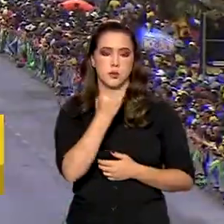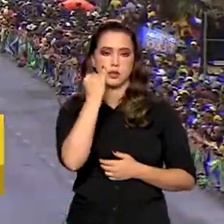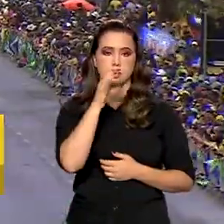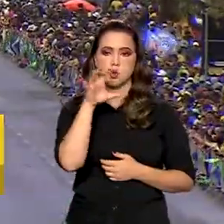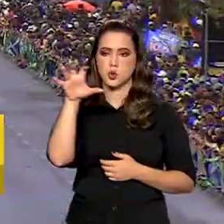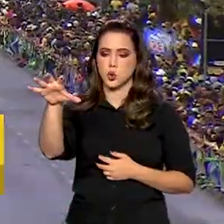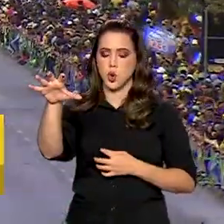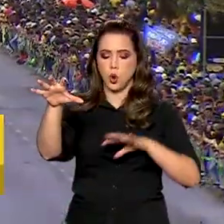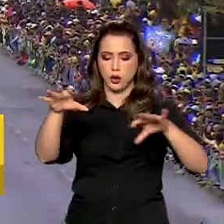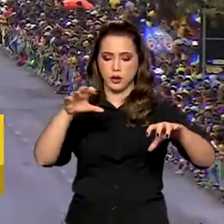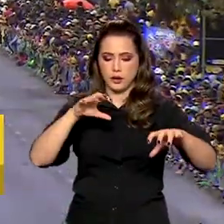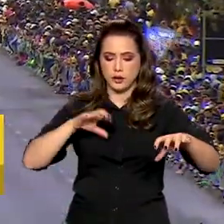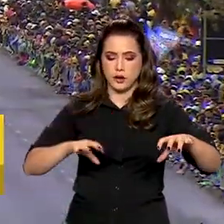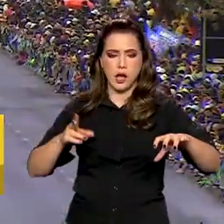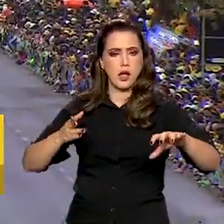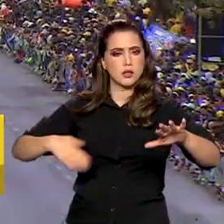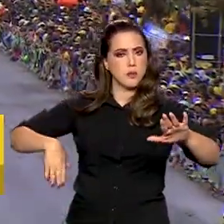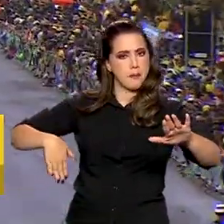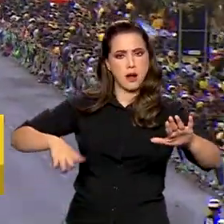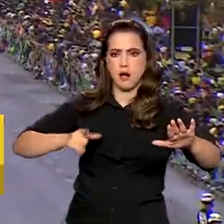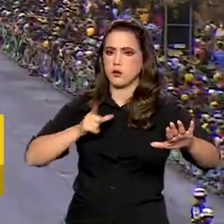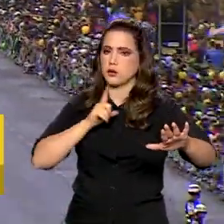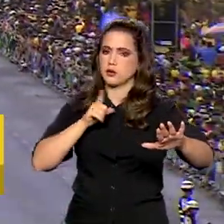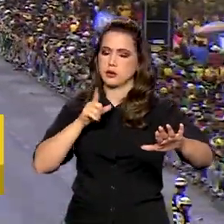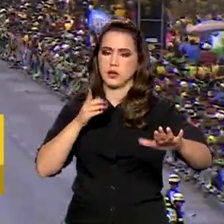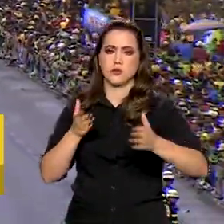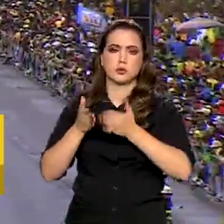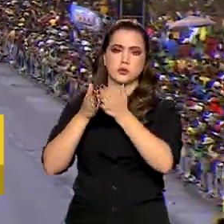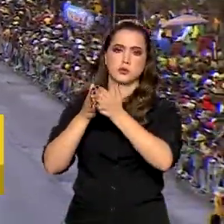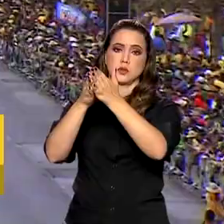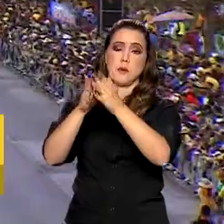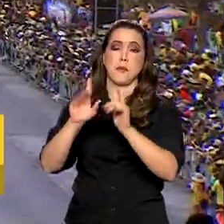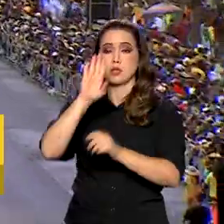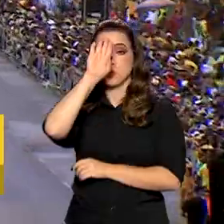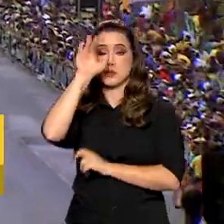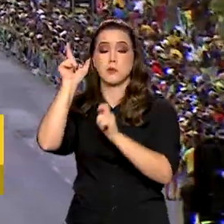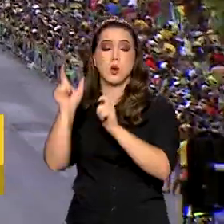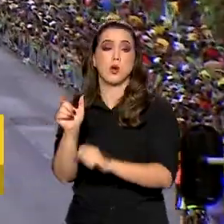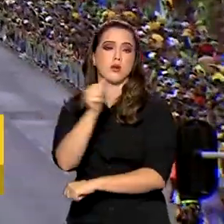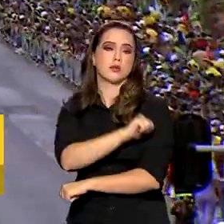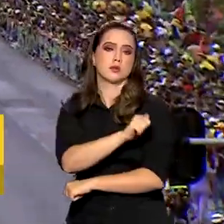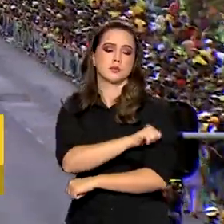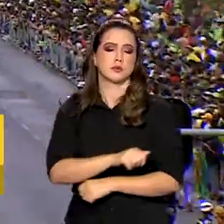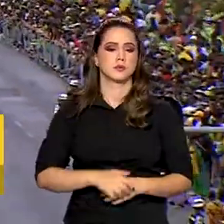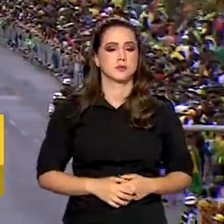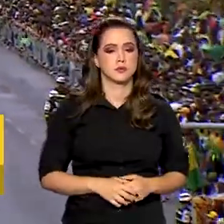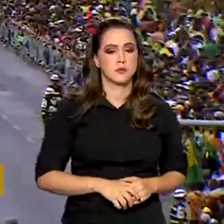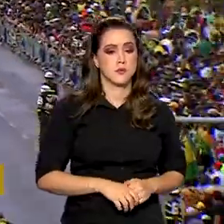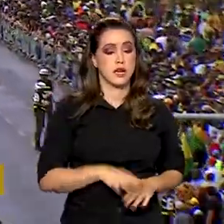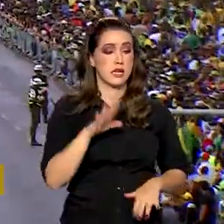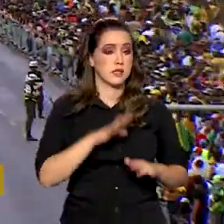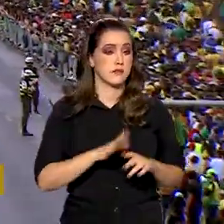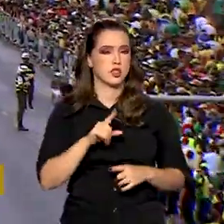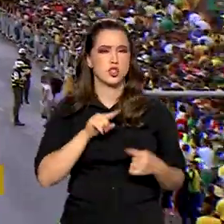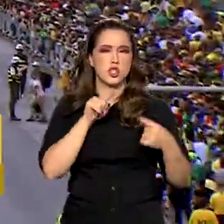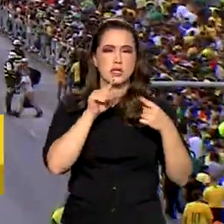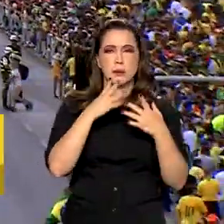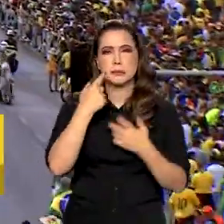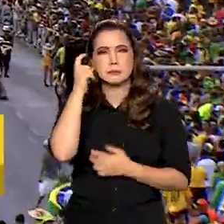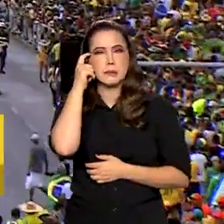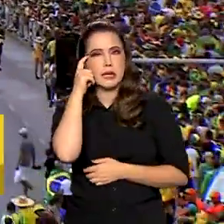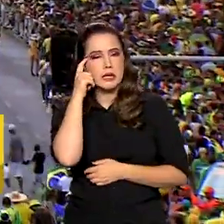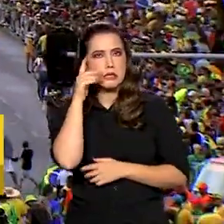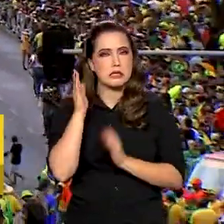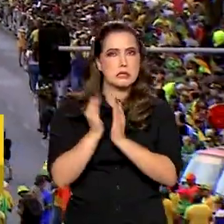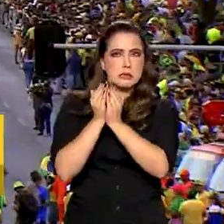distribuídas em toda a costa do território brasileiro. Muitas vezes a sede é no Rio. Muitas vezes a gente associa a guerra, né, a defesa